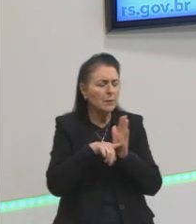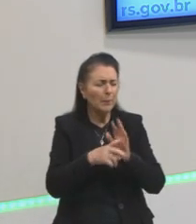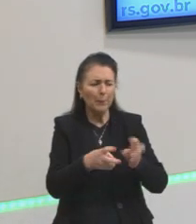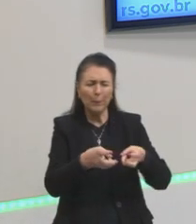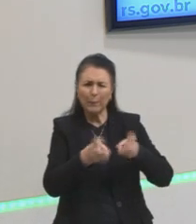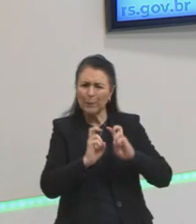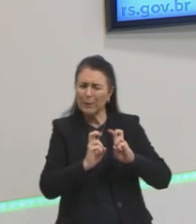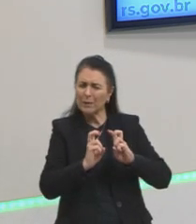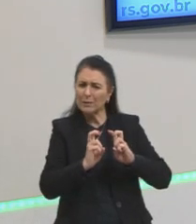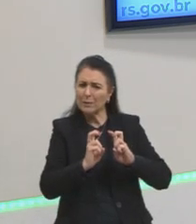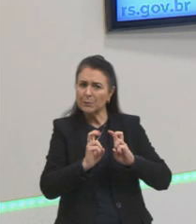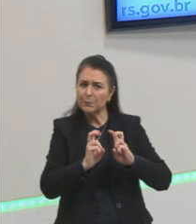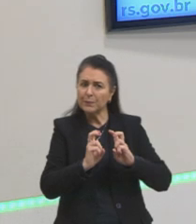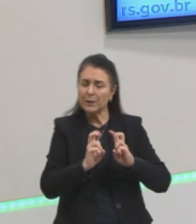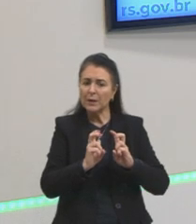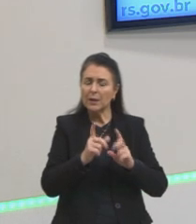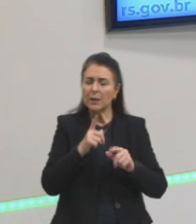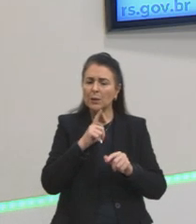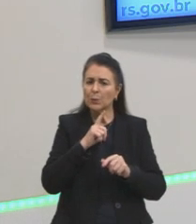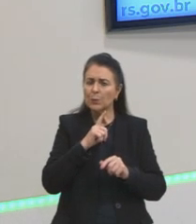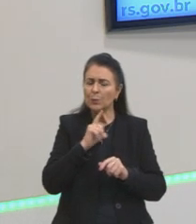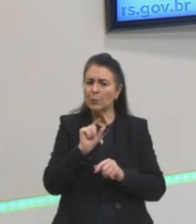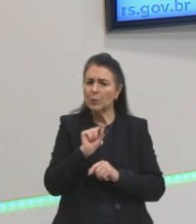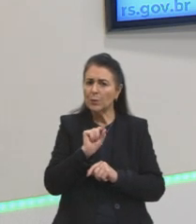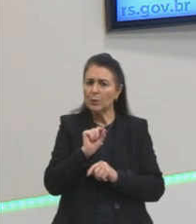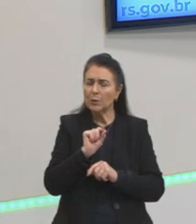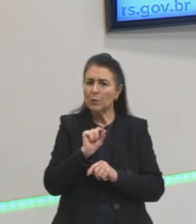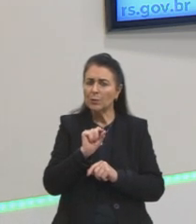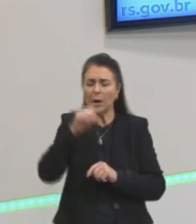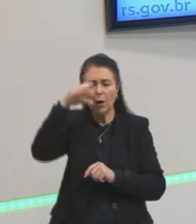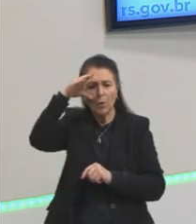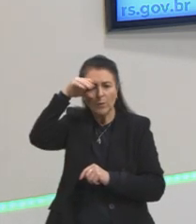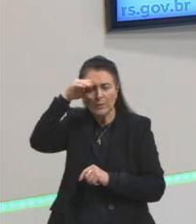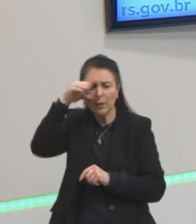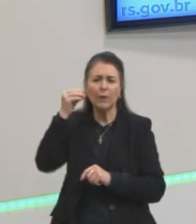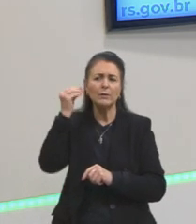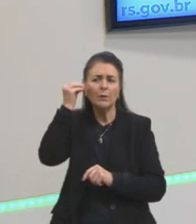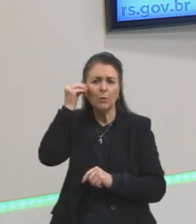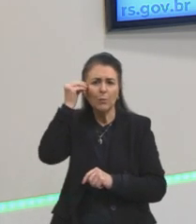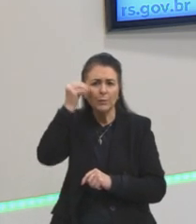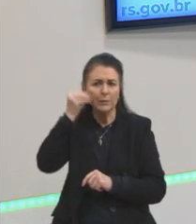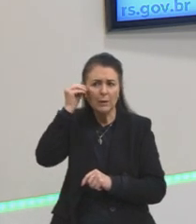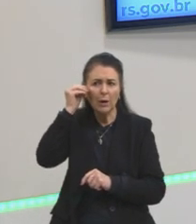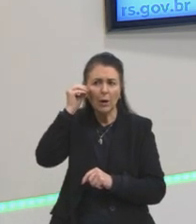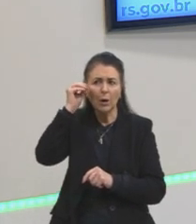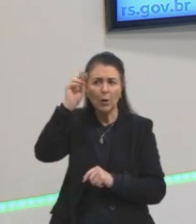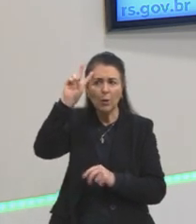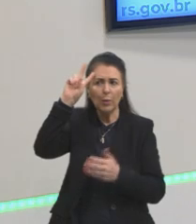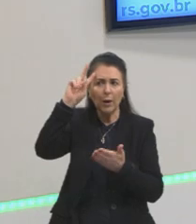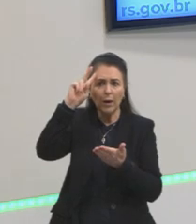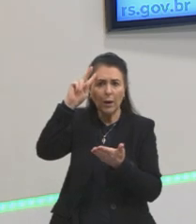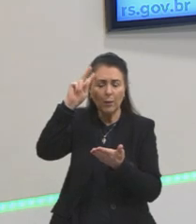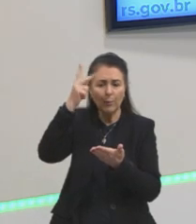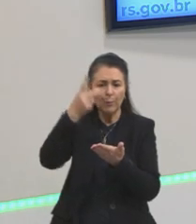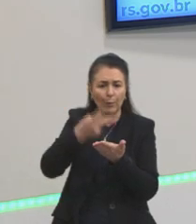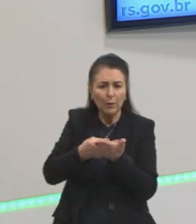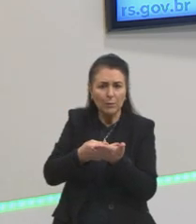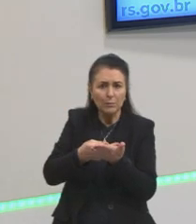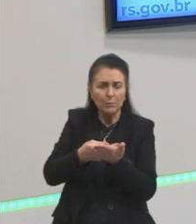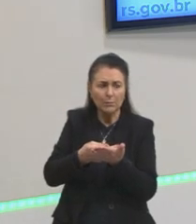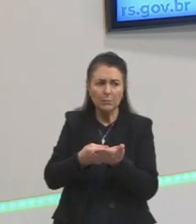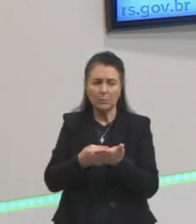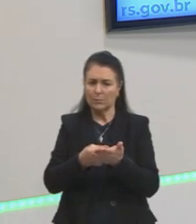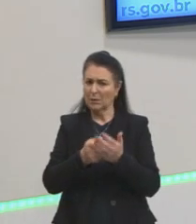conta que ele aquela questão da observação e experimentação hipótese né fiquei atrás isso poderia ser a